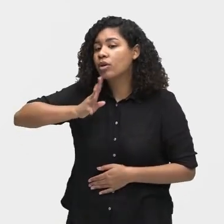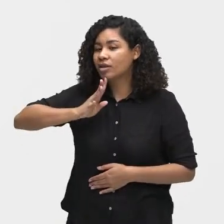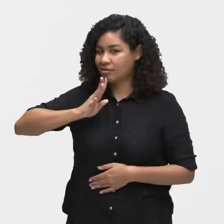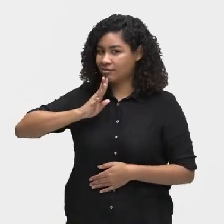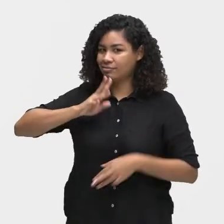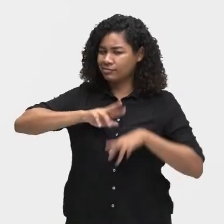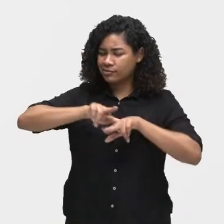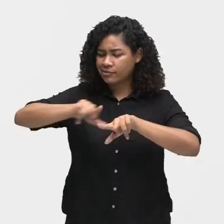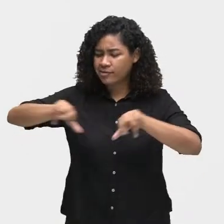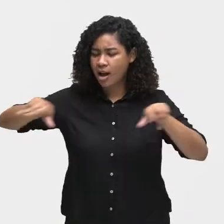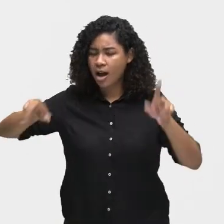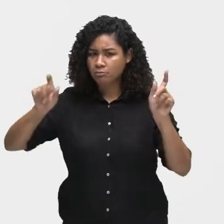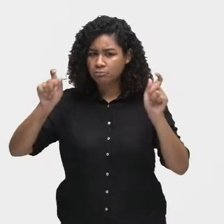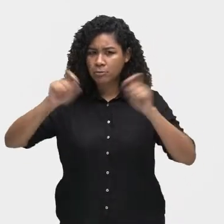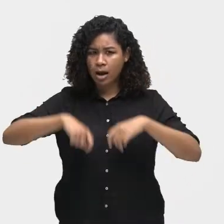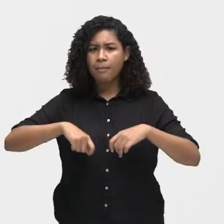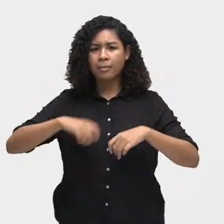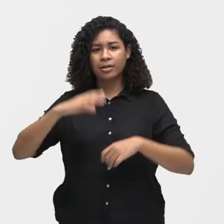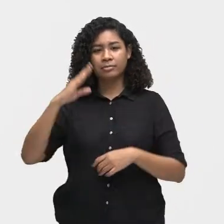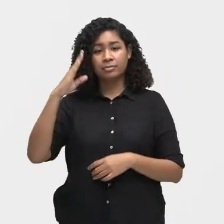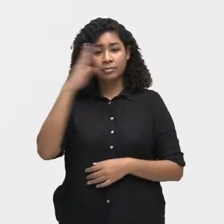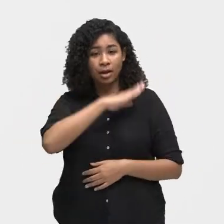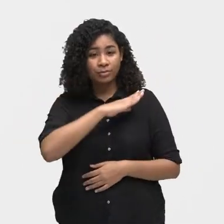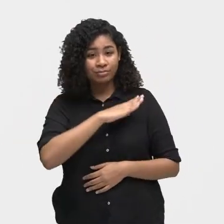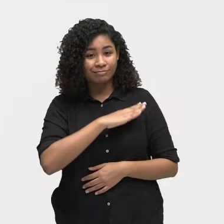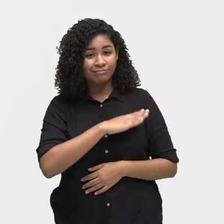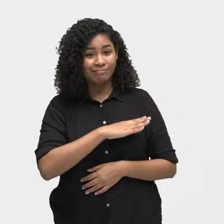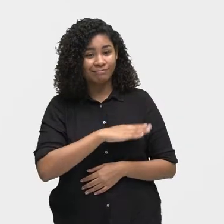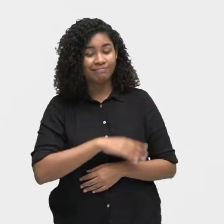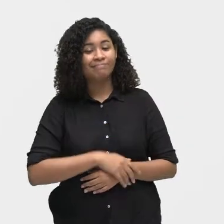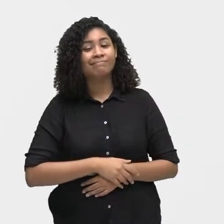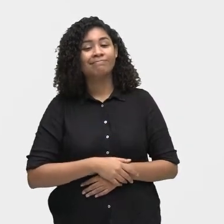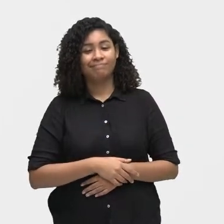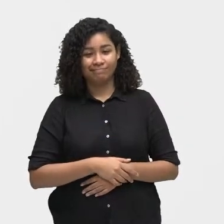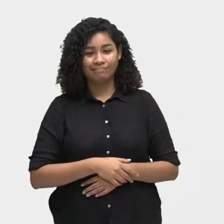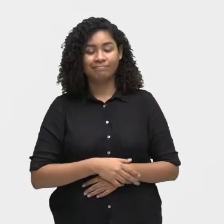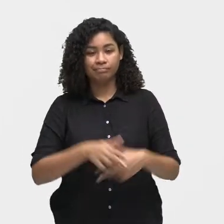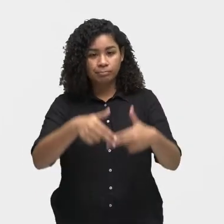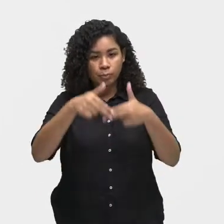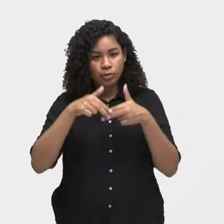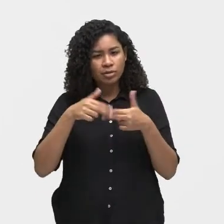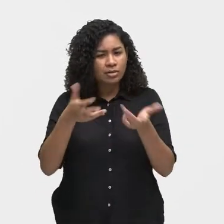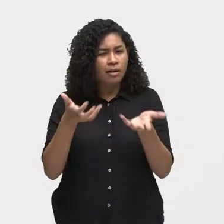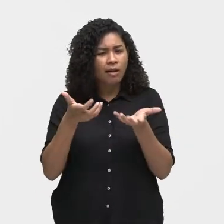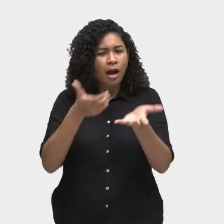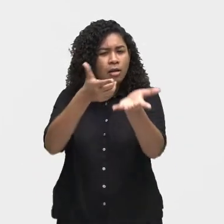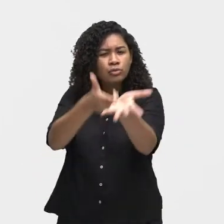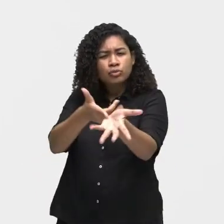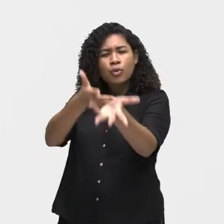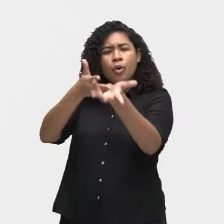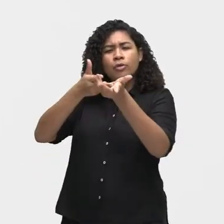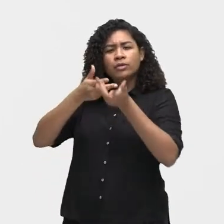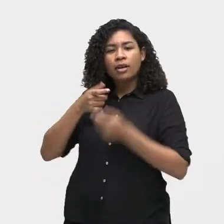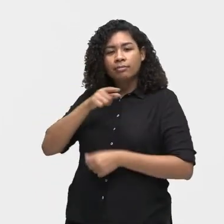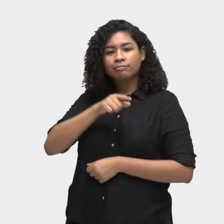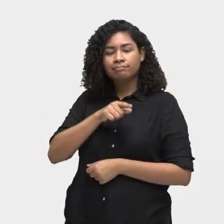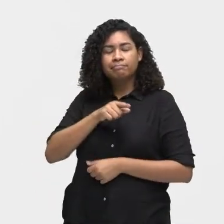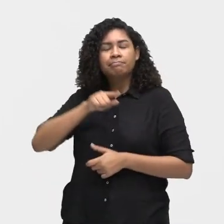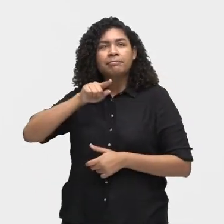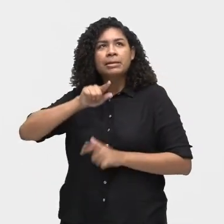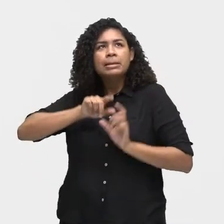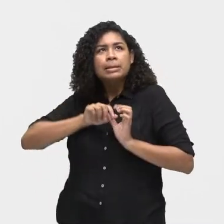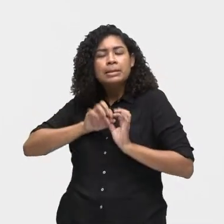o mal, né? E aqui eu quero te convidar que, na verdade, ser livre,